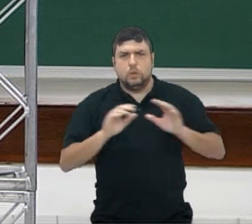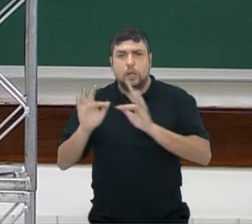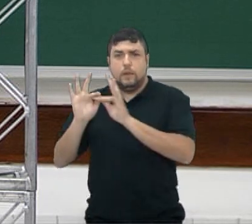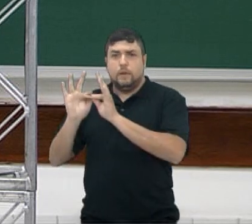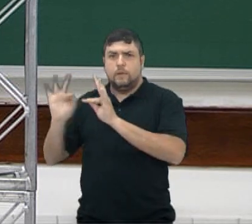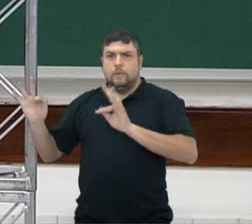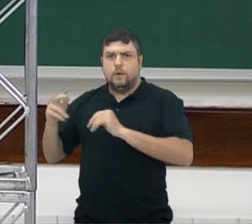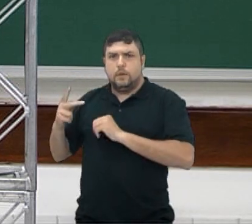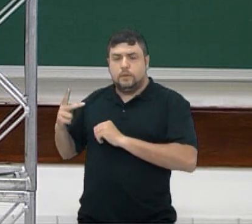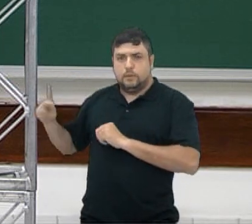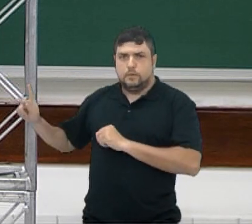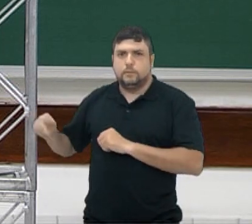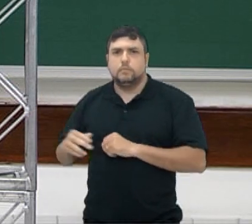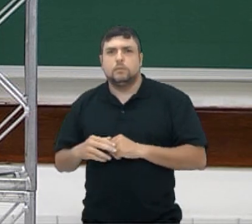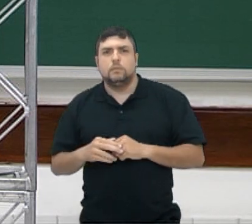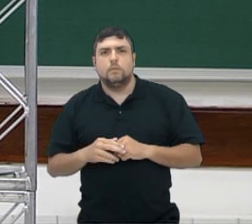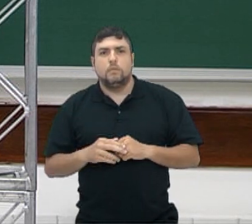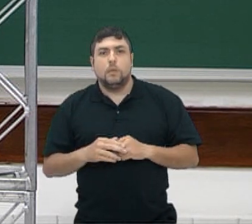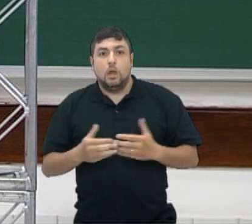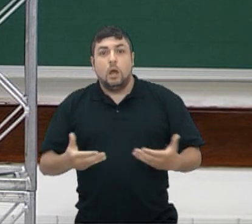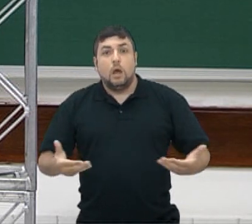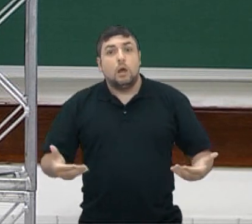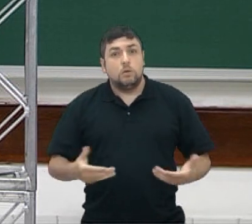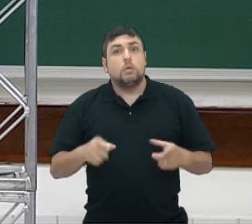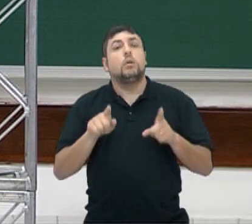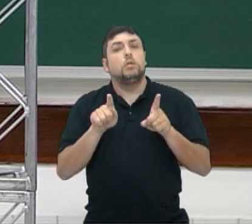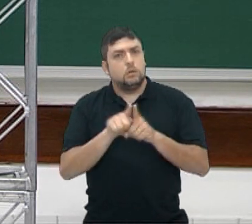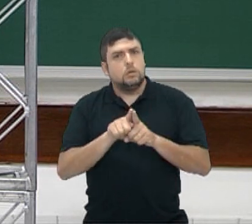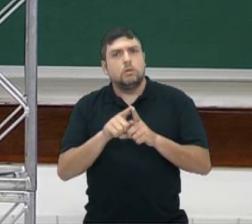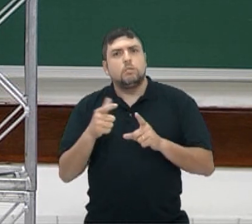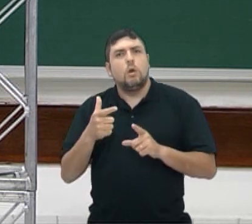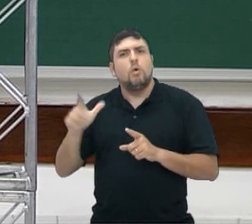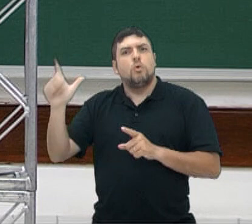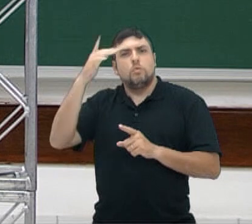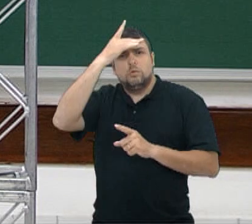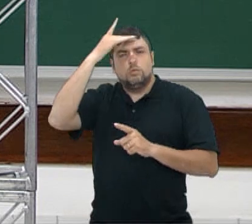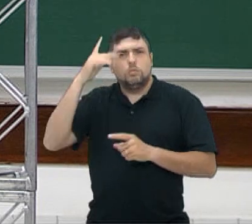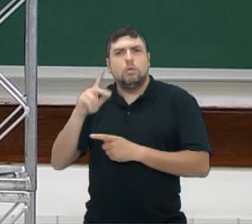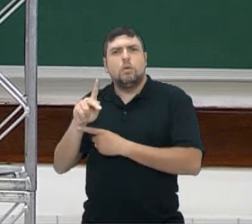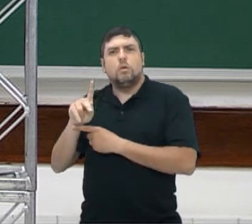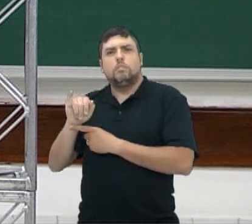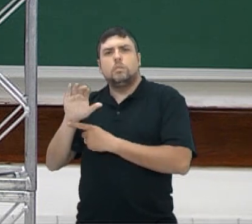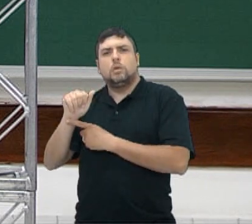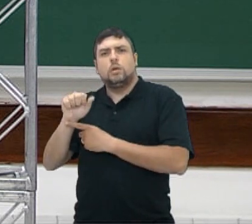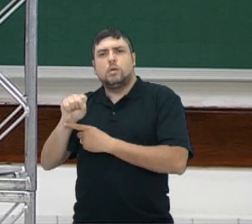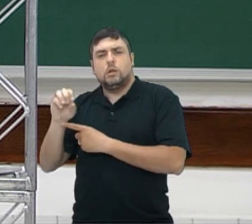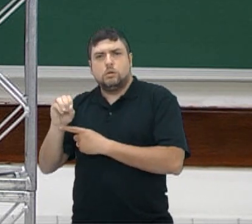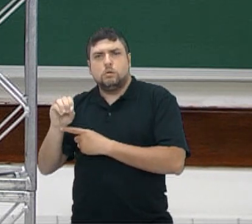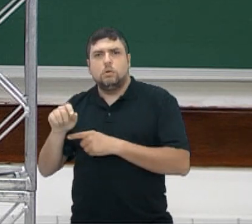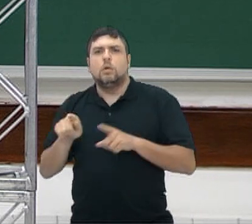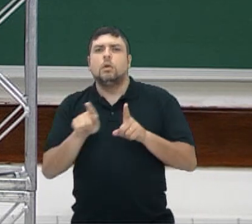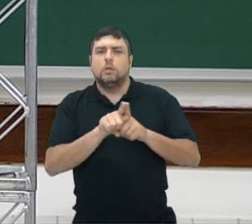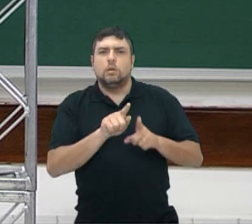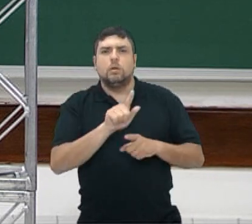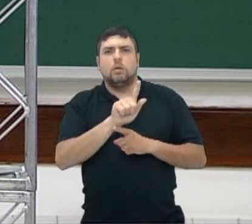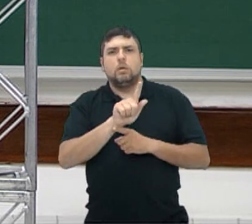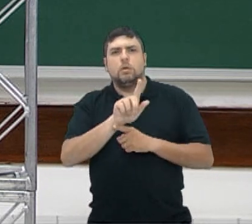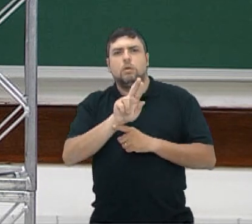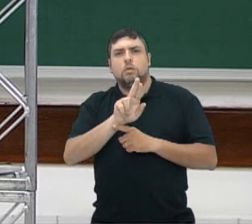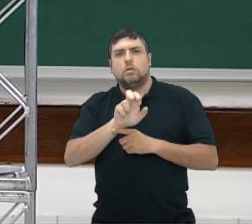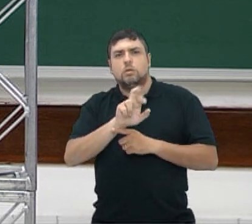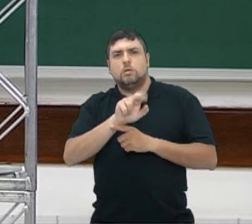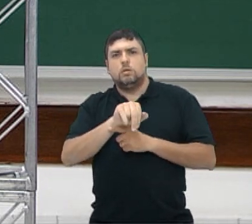falou. E aqui ela também cita uma outra pessoa, né, no caso aqui o Picasso e o Guernica, né, nós já vimos isso em outra aula,